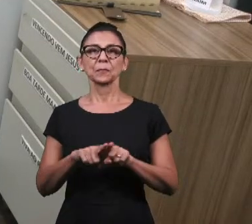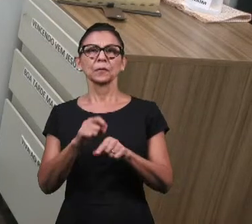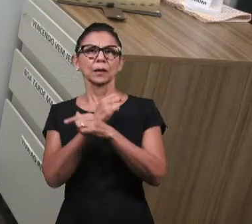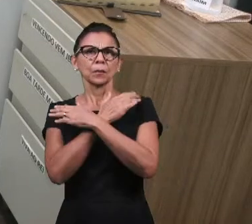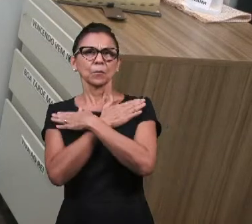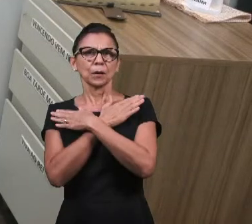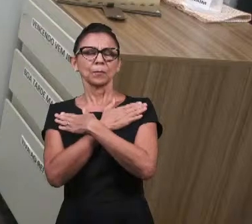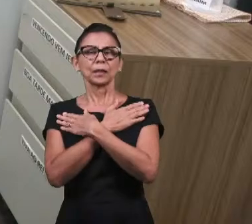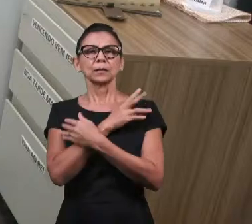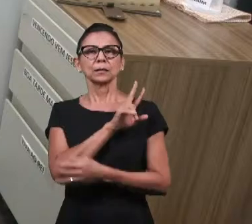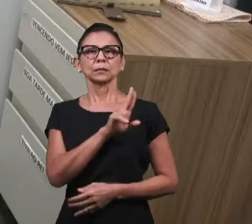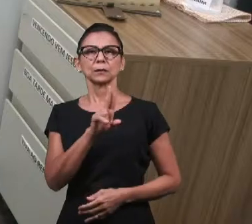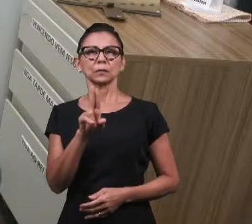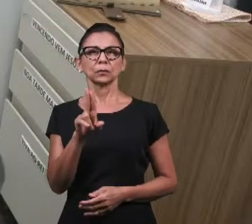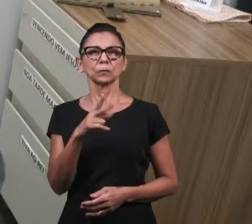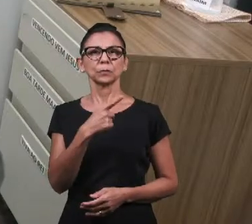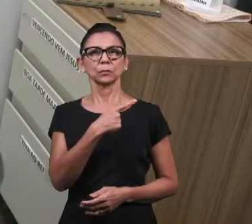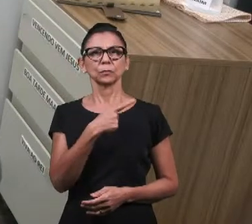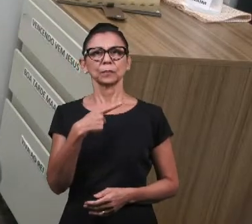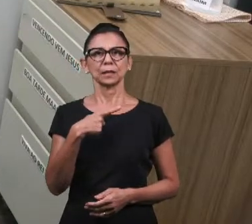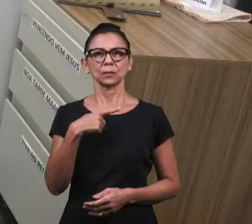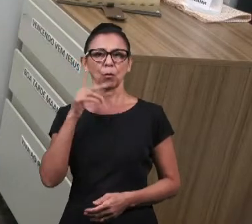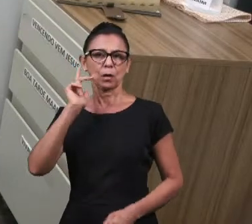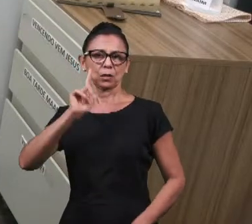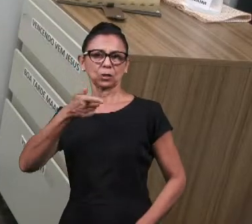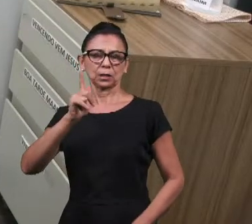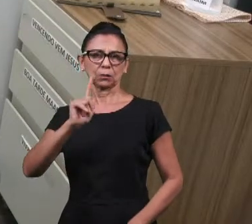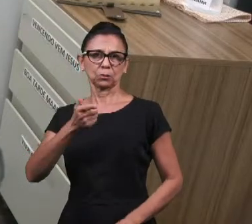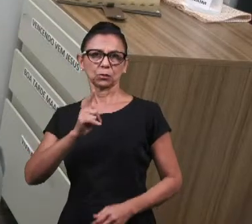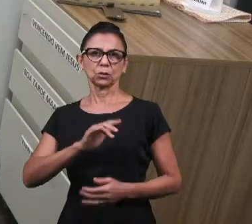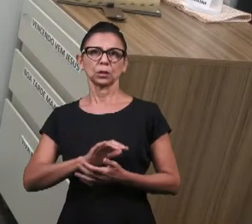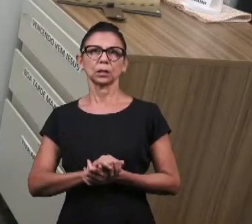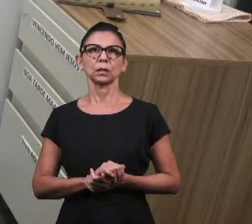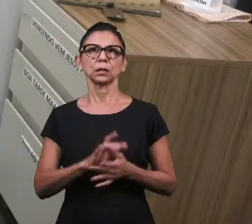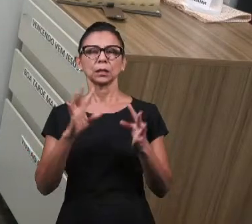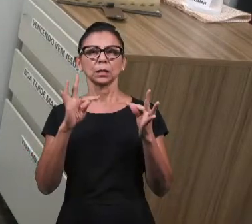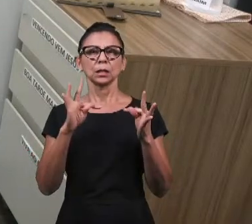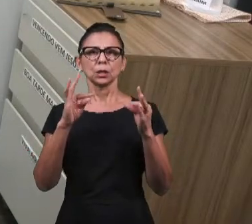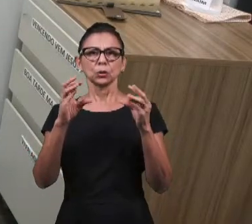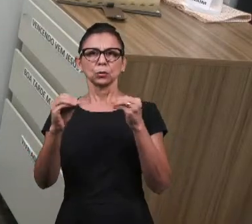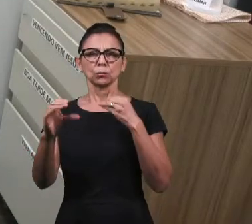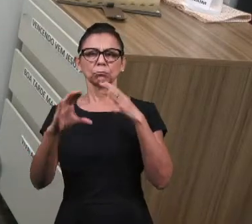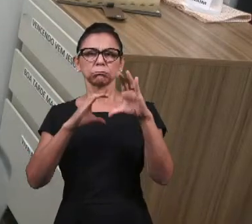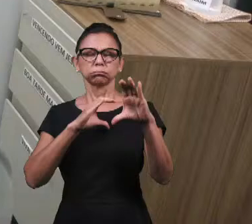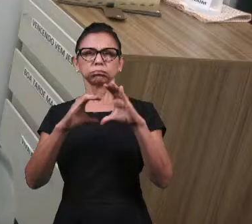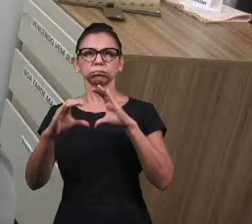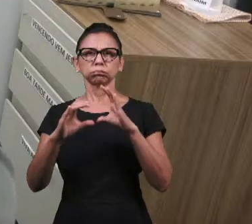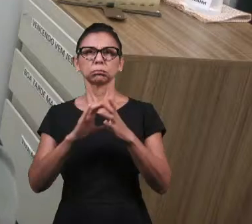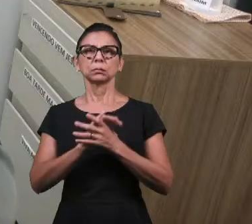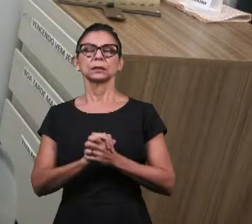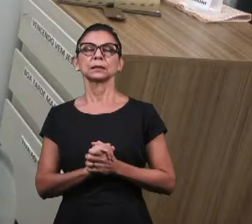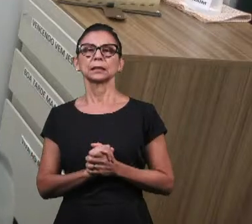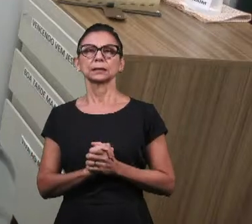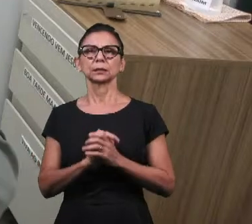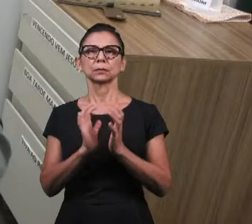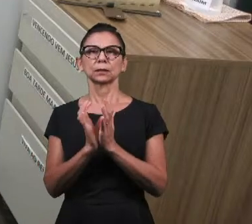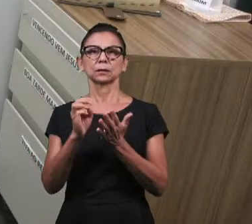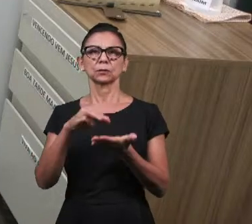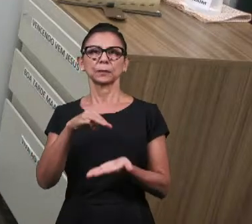nome aqui do pastor Gedeu Tigueiros, de toda a central de comunicação, aos pastores do Conselho